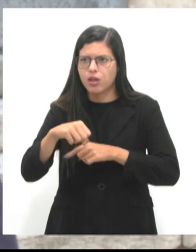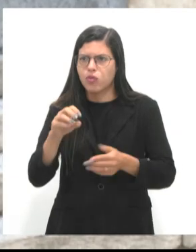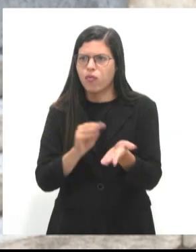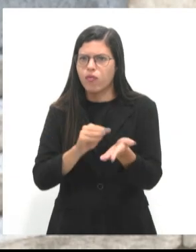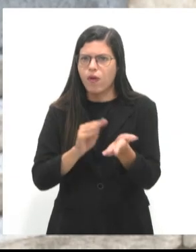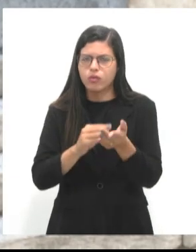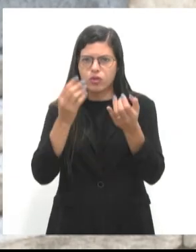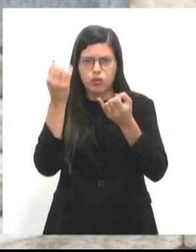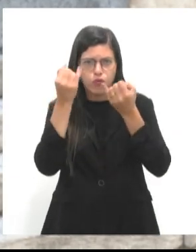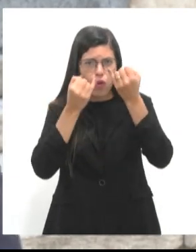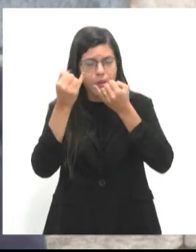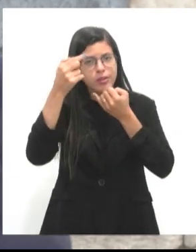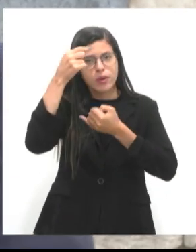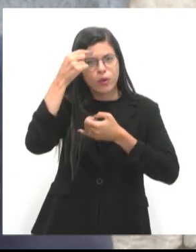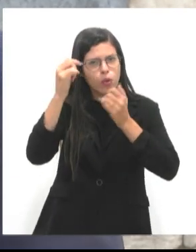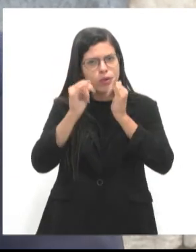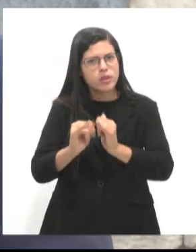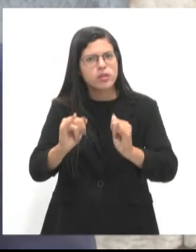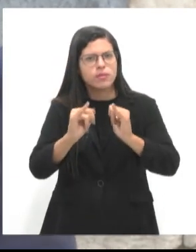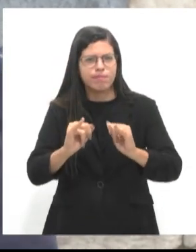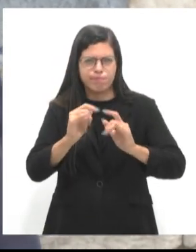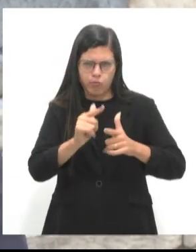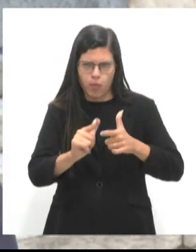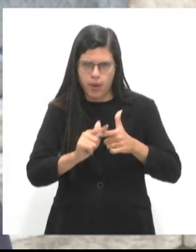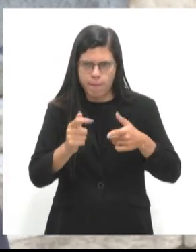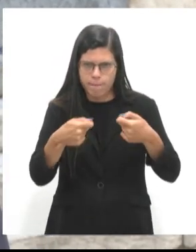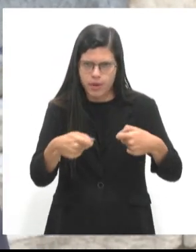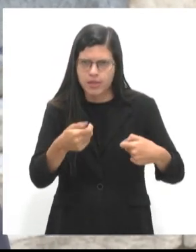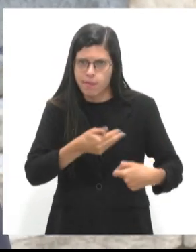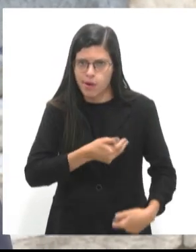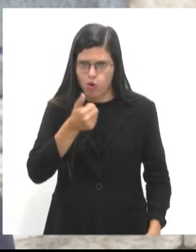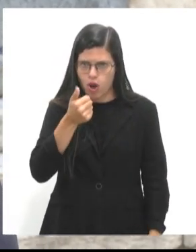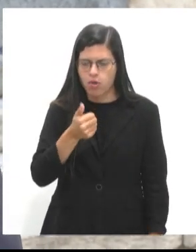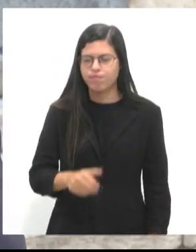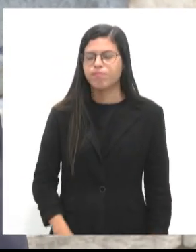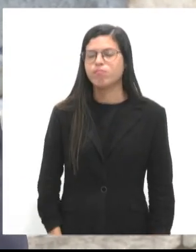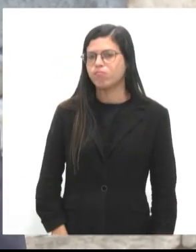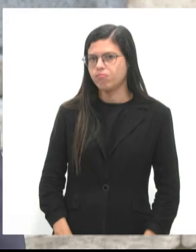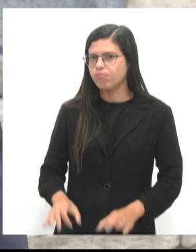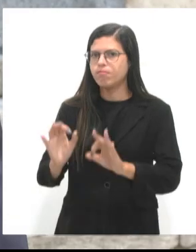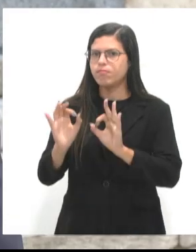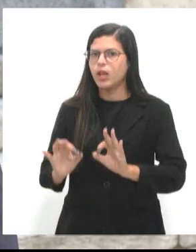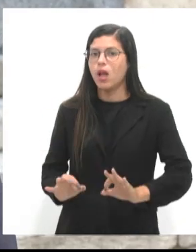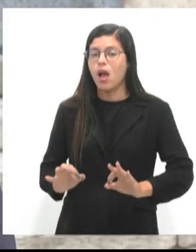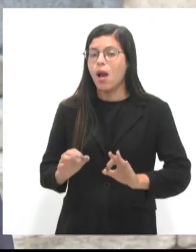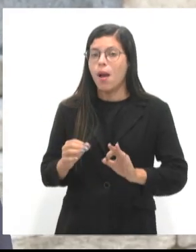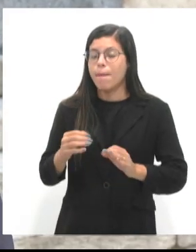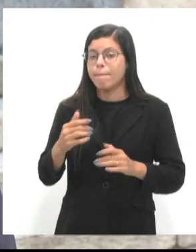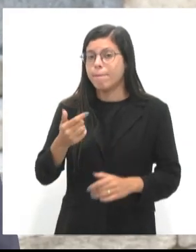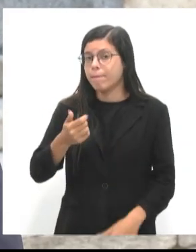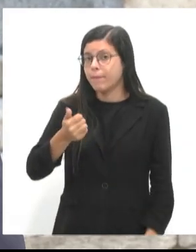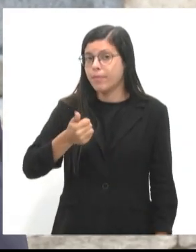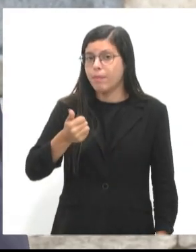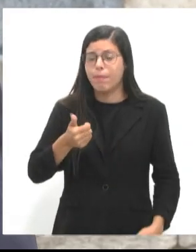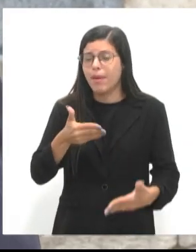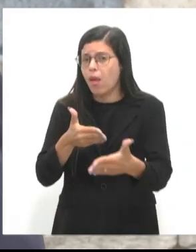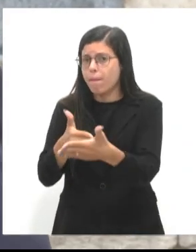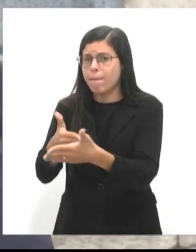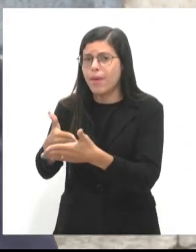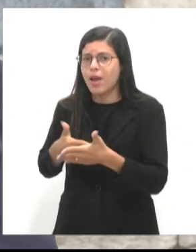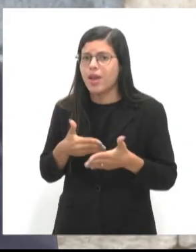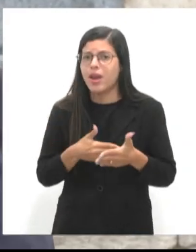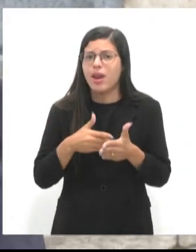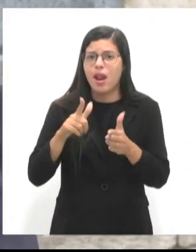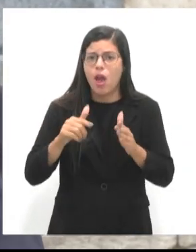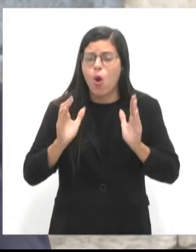de conscientização ainda é um grande problema que precisa ser melhor trabalhado? Sem dúvida, eu acho que a primeira barreira é atitudinal. Acho que a gente precisa entender que esse